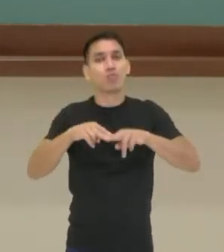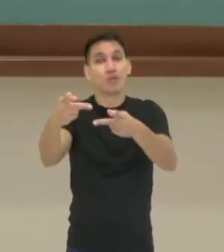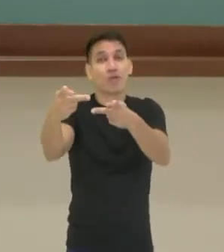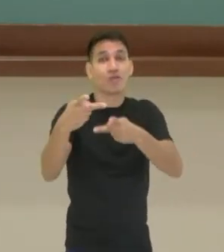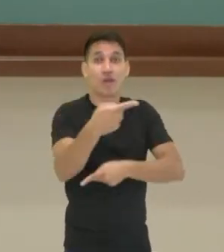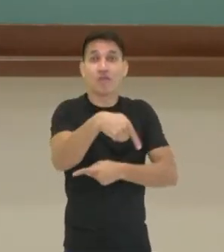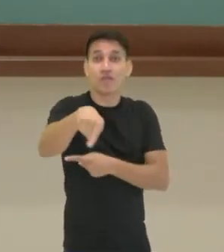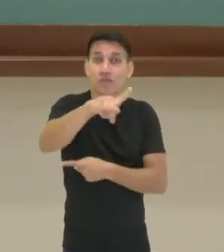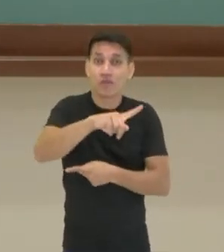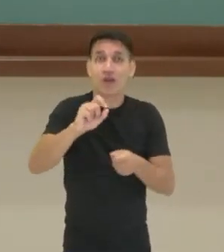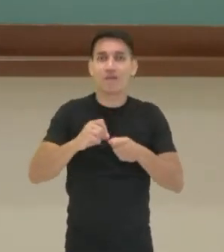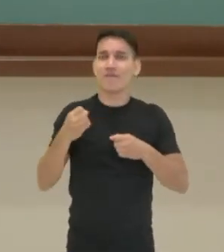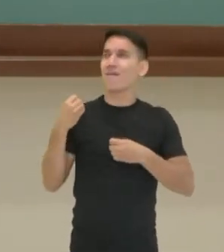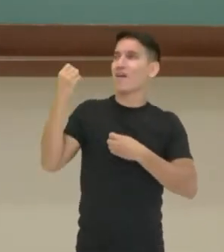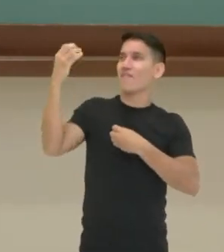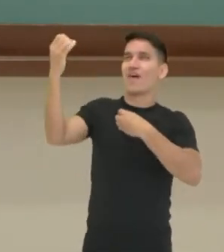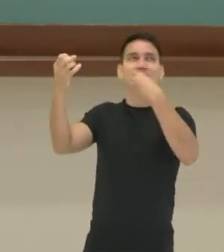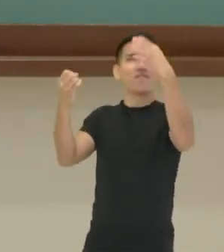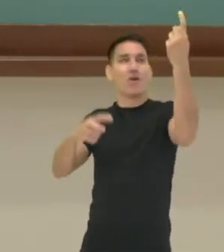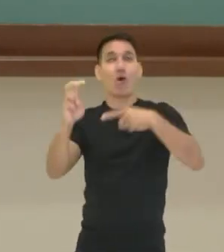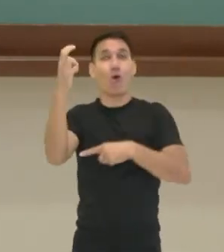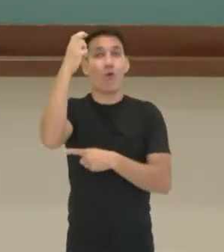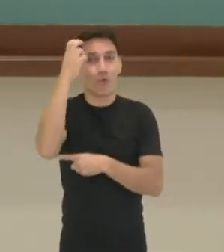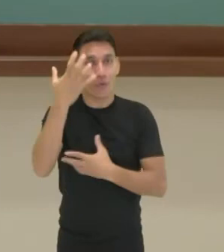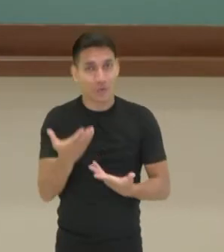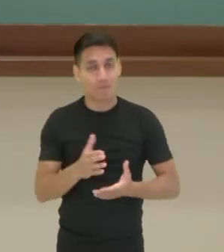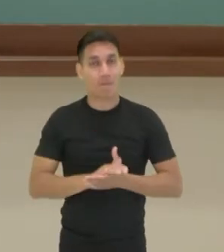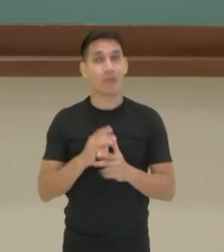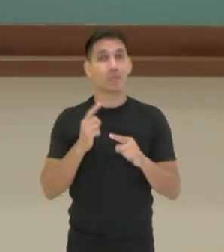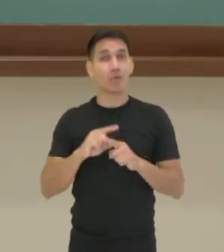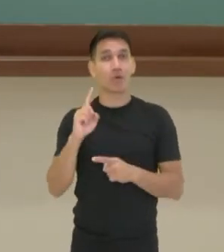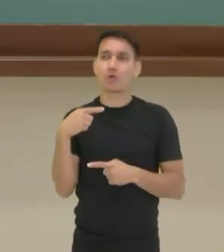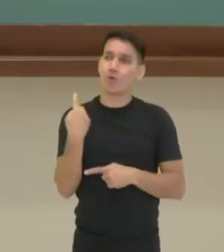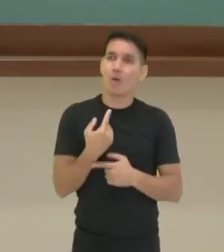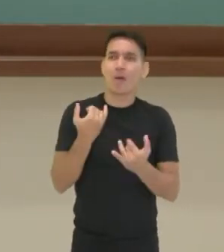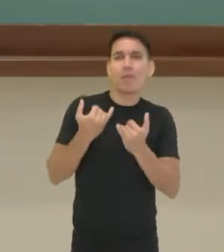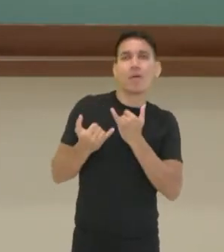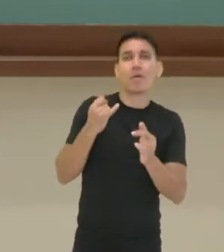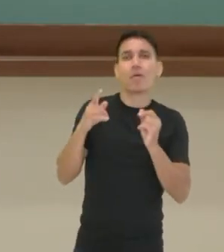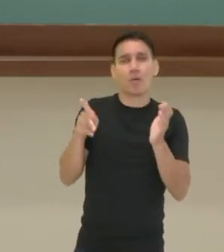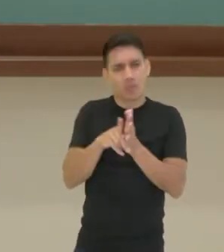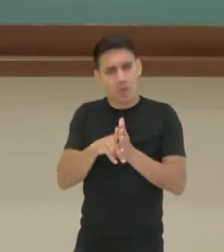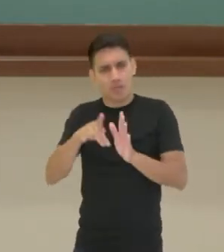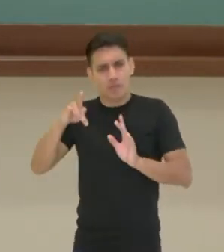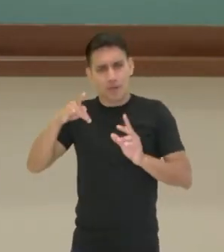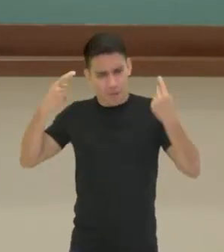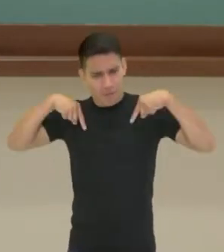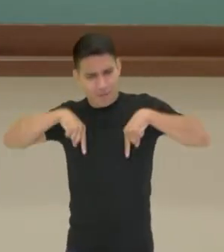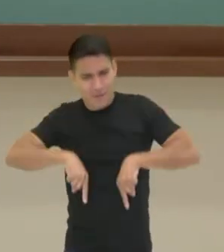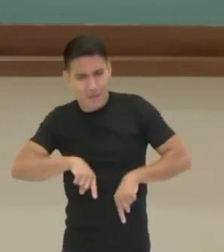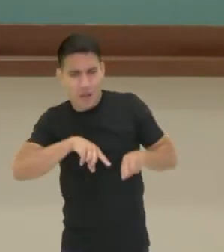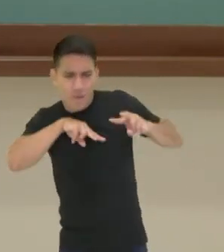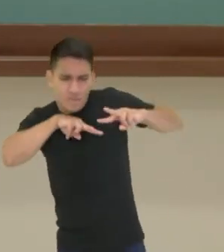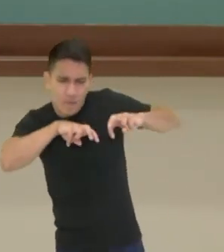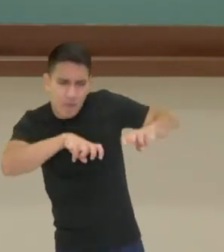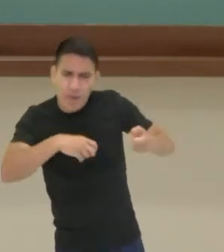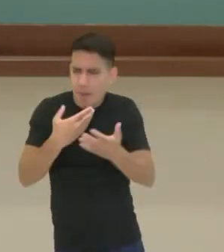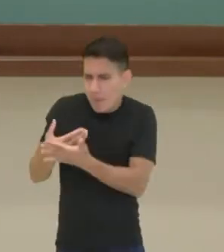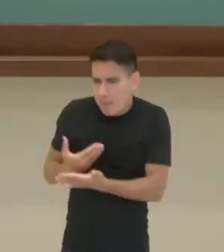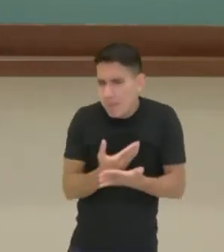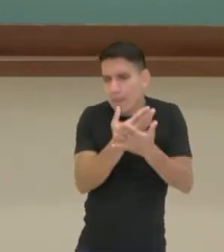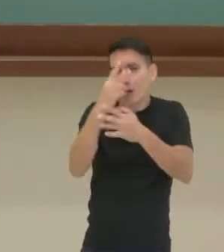de aventureiros da cultura, porque nós somos tipo antropólogos, arqueólogos, historiadores